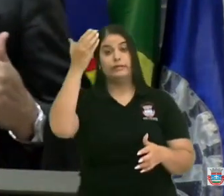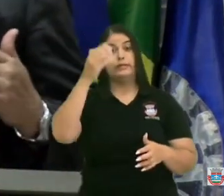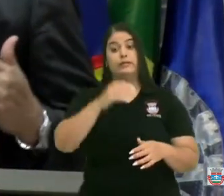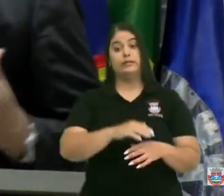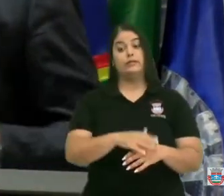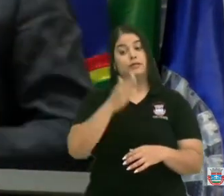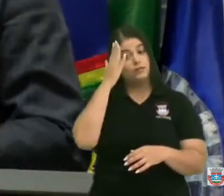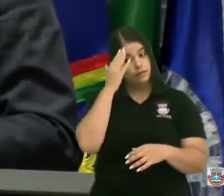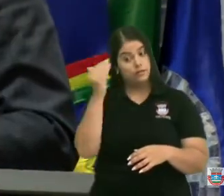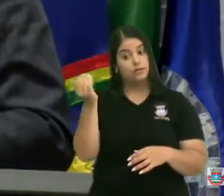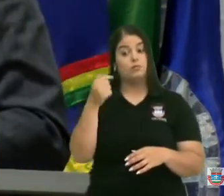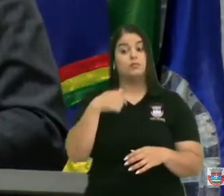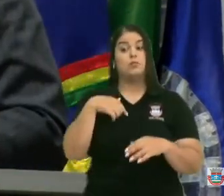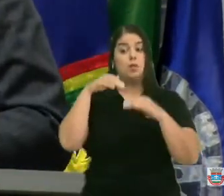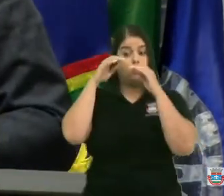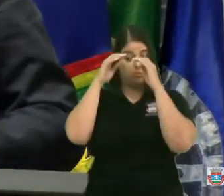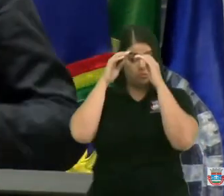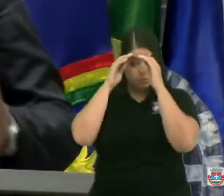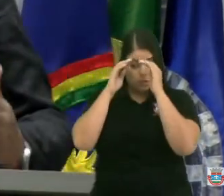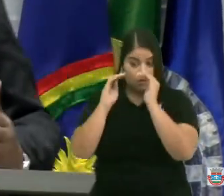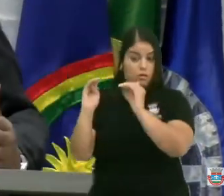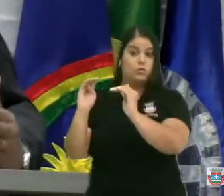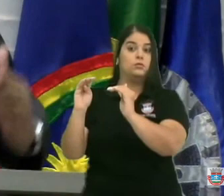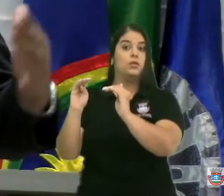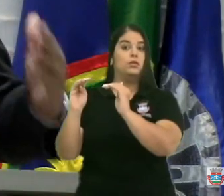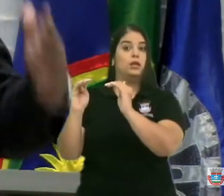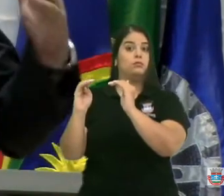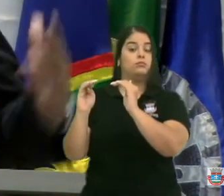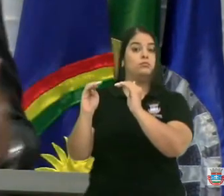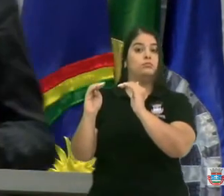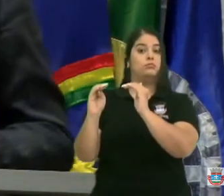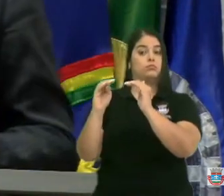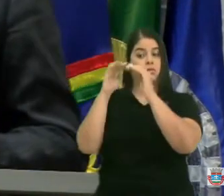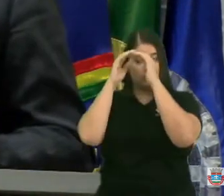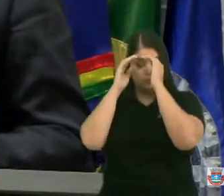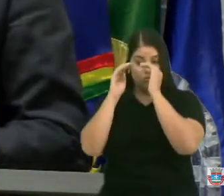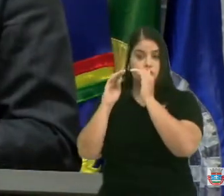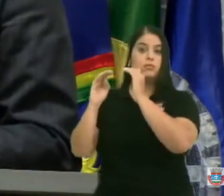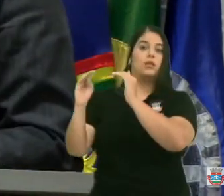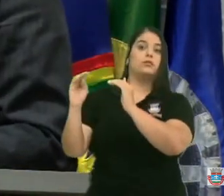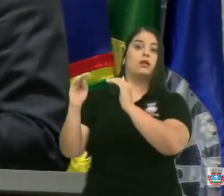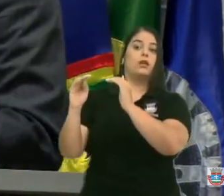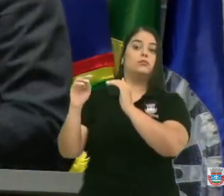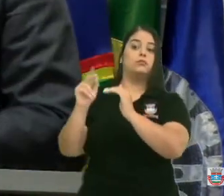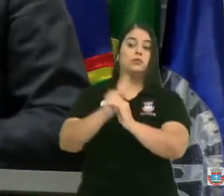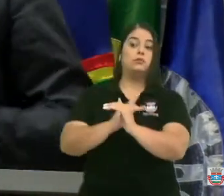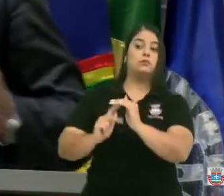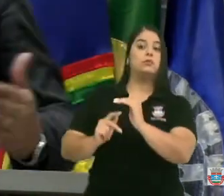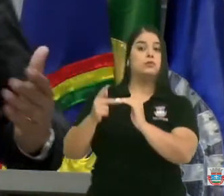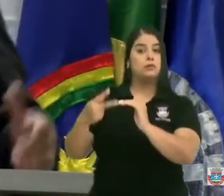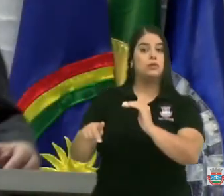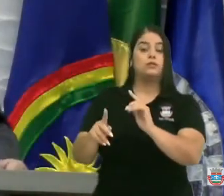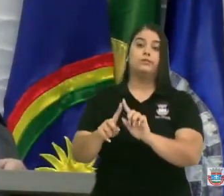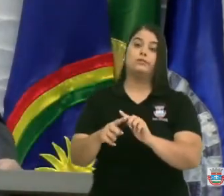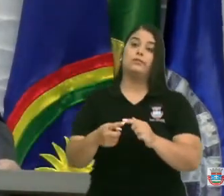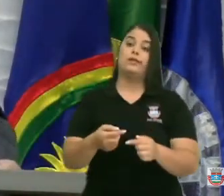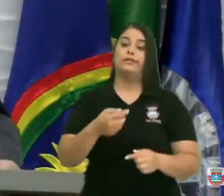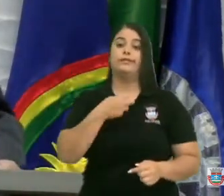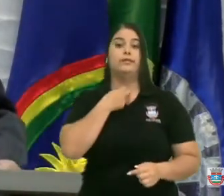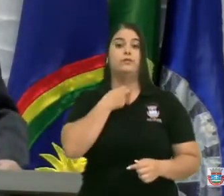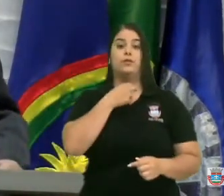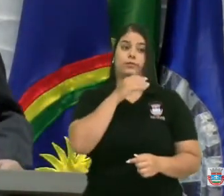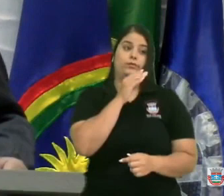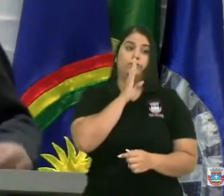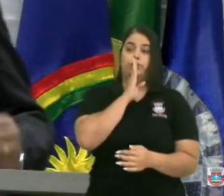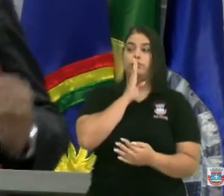ser respeitoso com ele, como autoridade que preside essa casa. Mas eu não posso me calar diante dessa situação